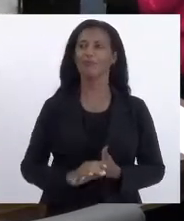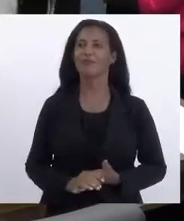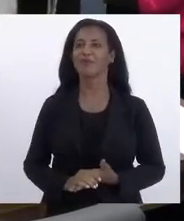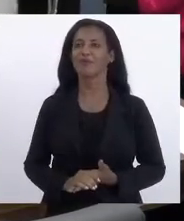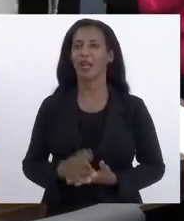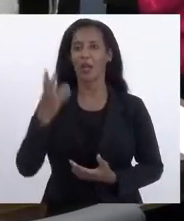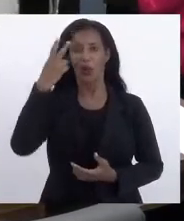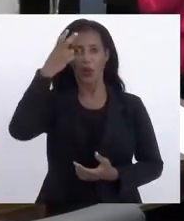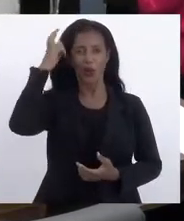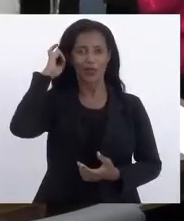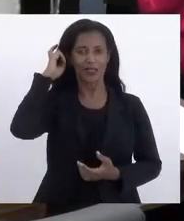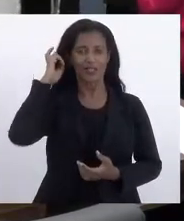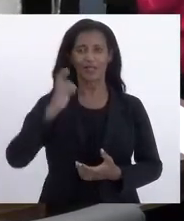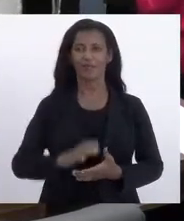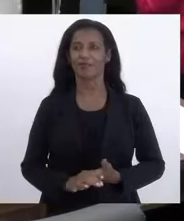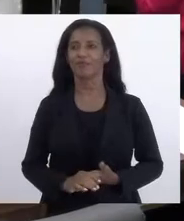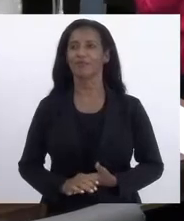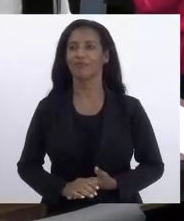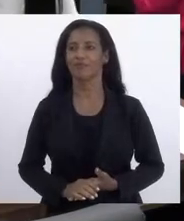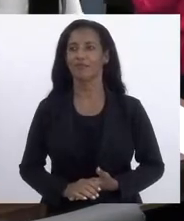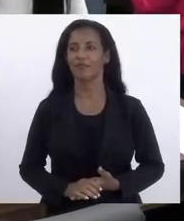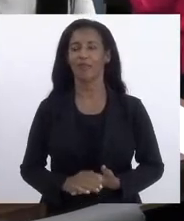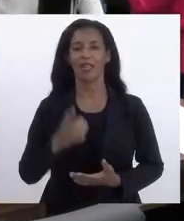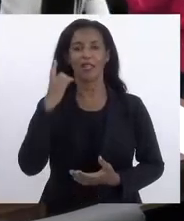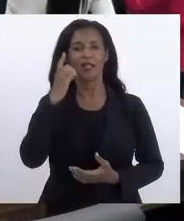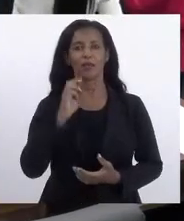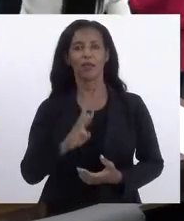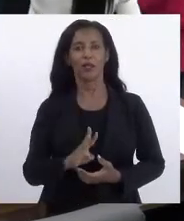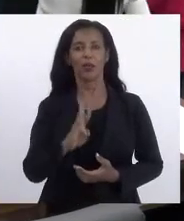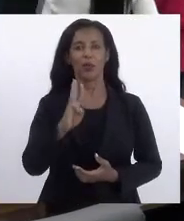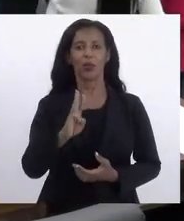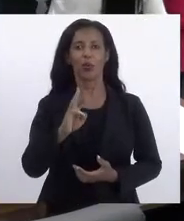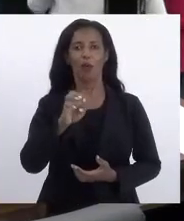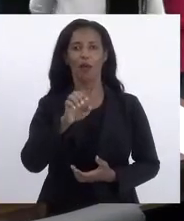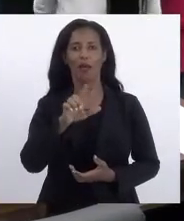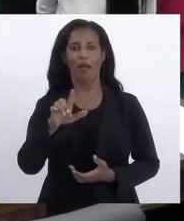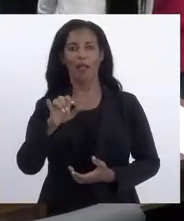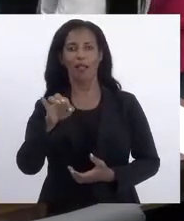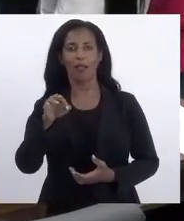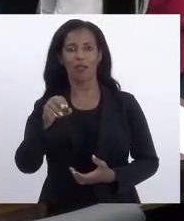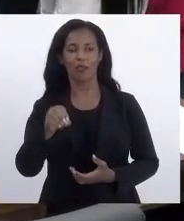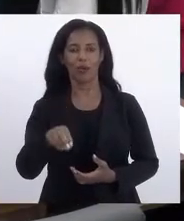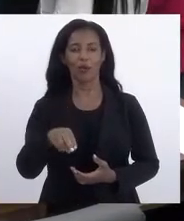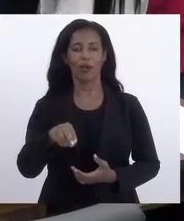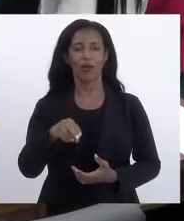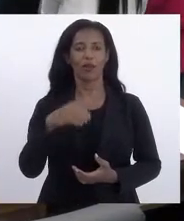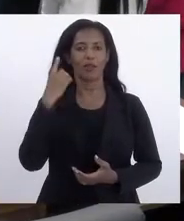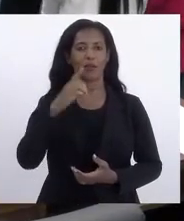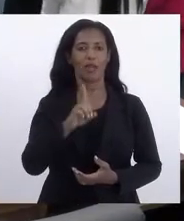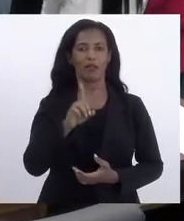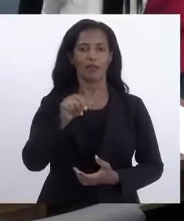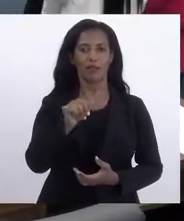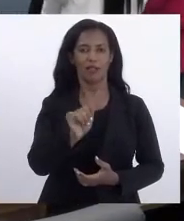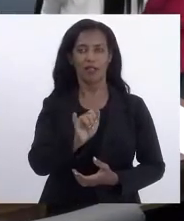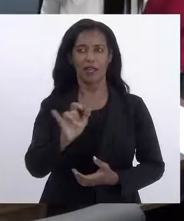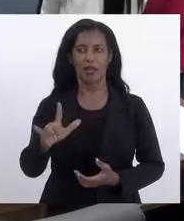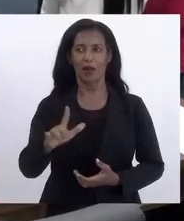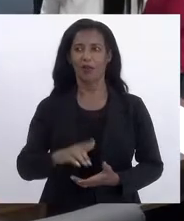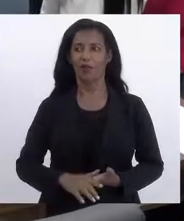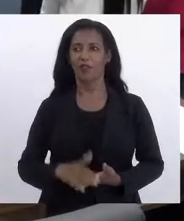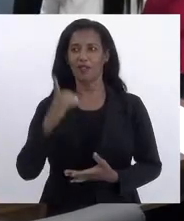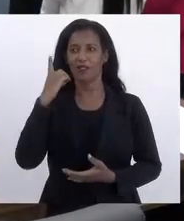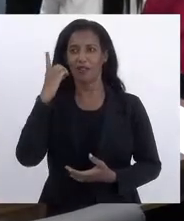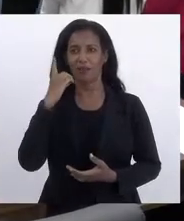Deputada Rosane Félix. Deputado Wellington José. Deputado Wellington José. Deputado Daniel Librelon.